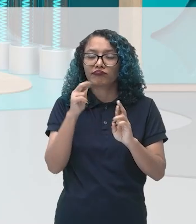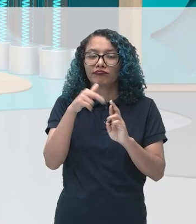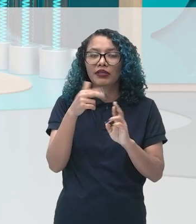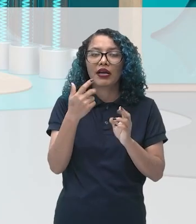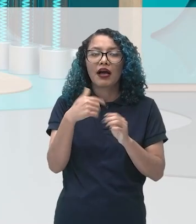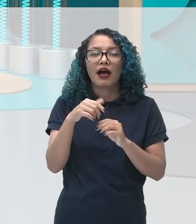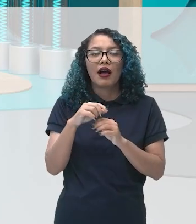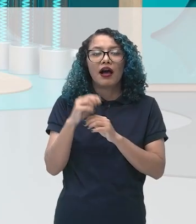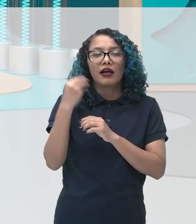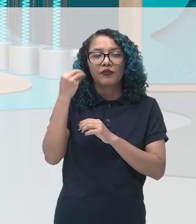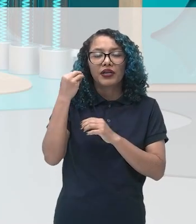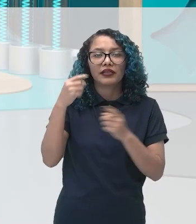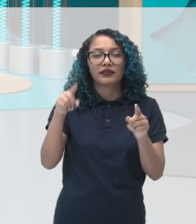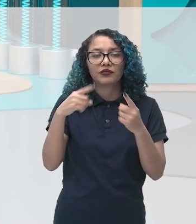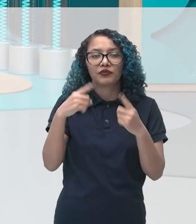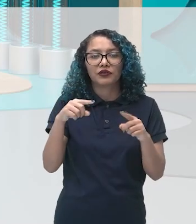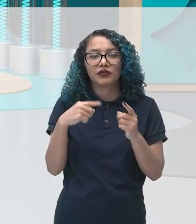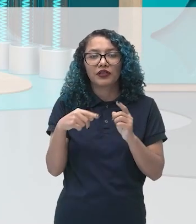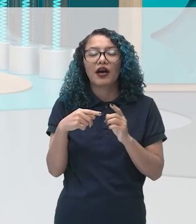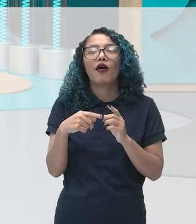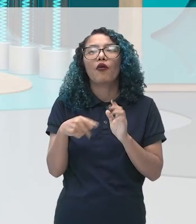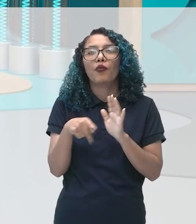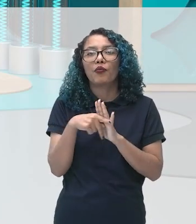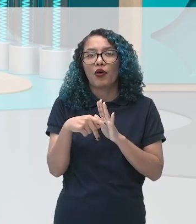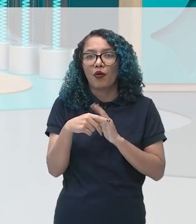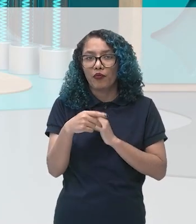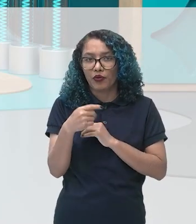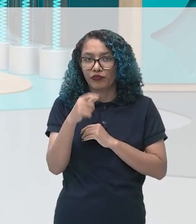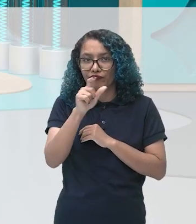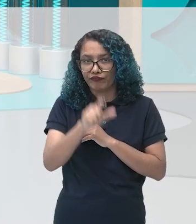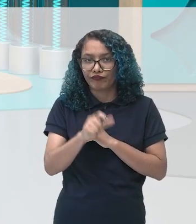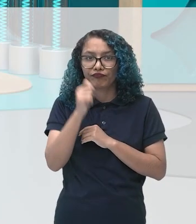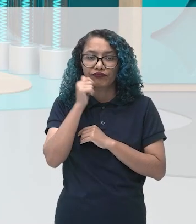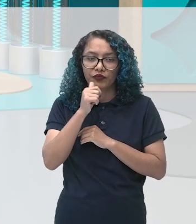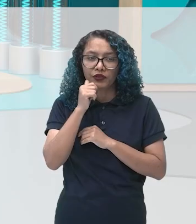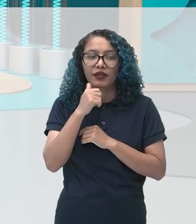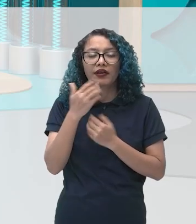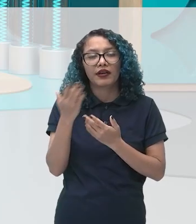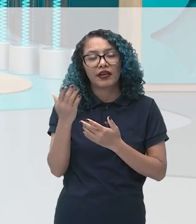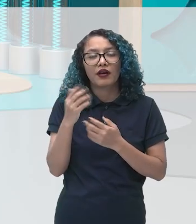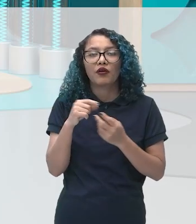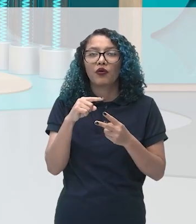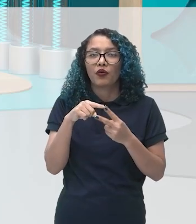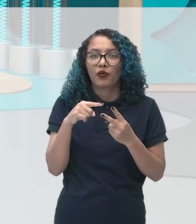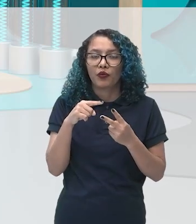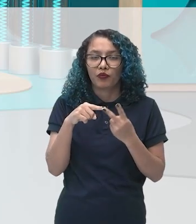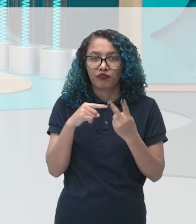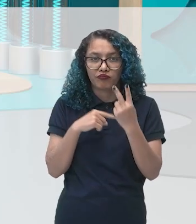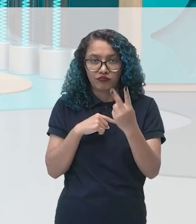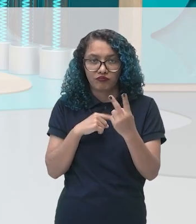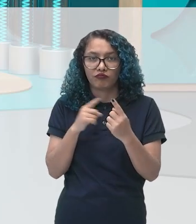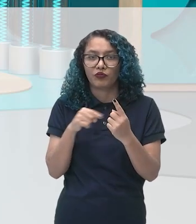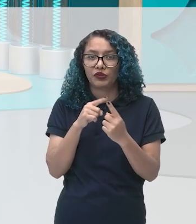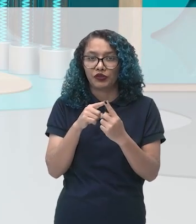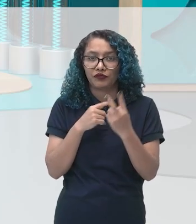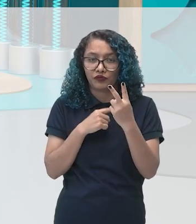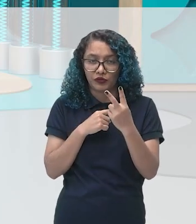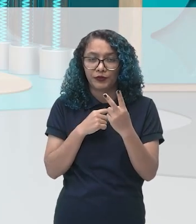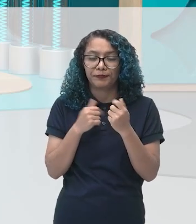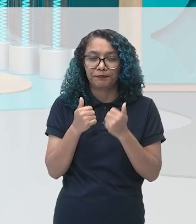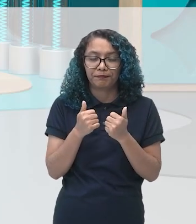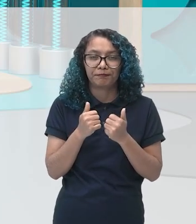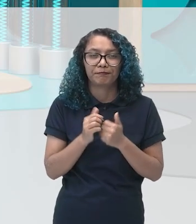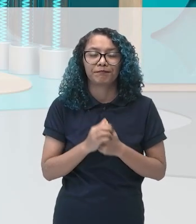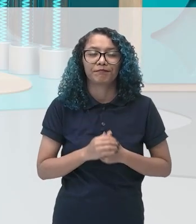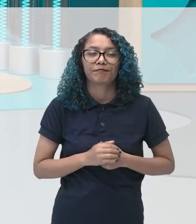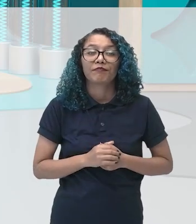carreira musical da entrevistada, né? Então, eu tinha estes dois objetivos com esse encontro com ela, né? Então, tendo o